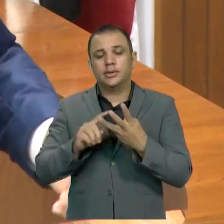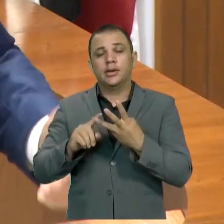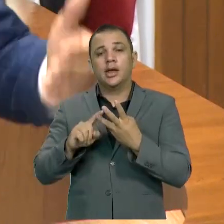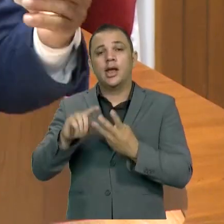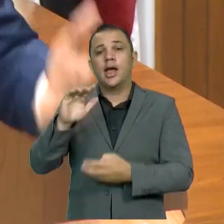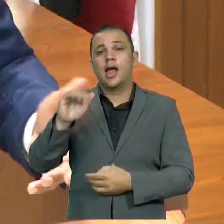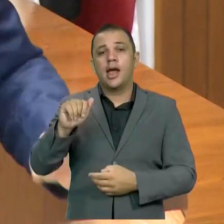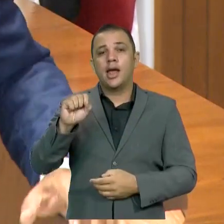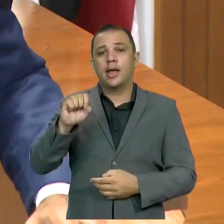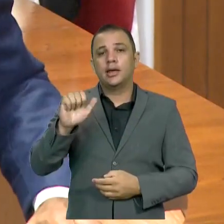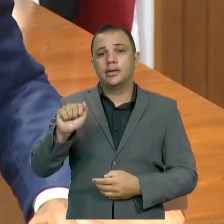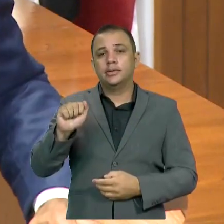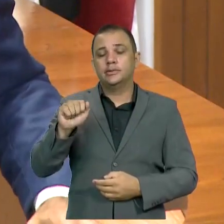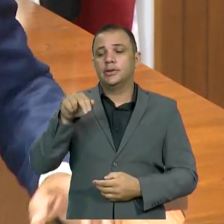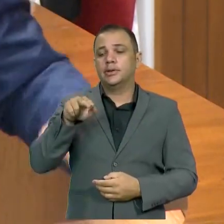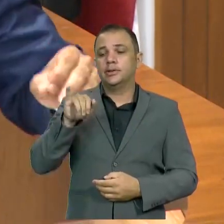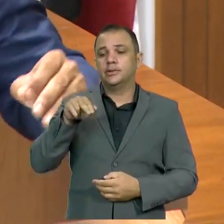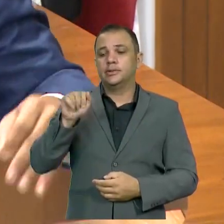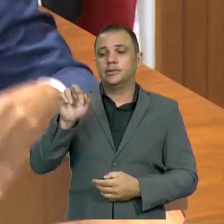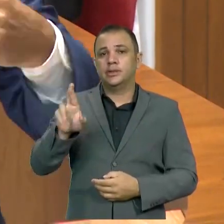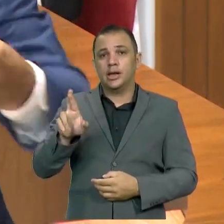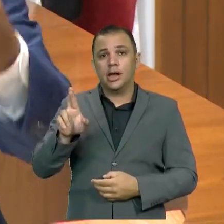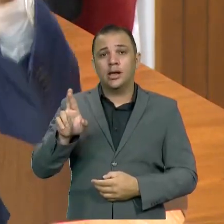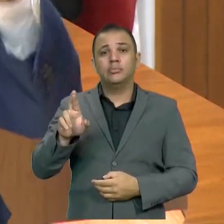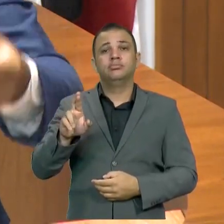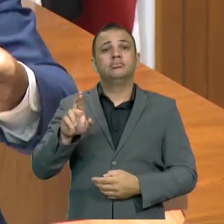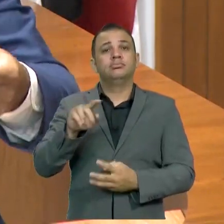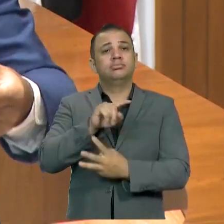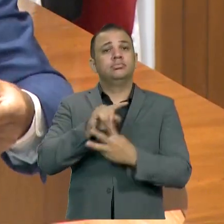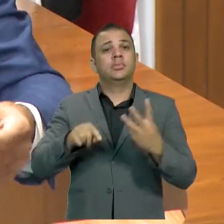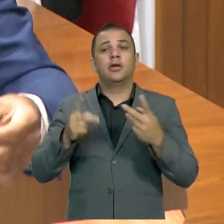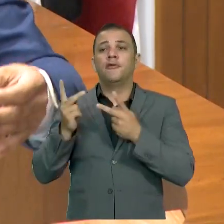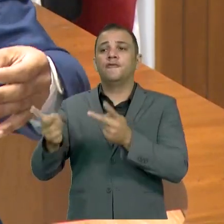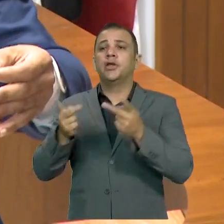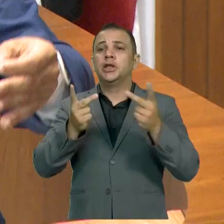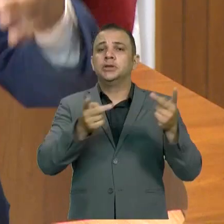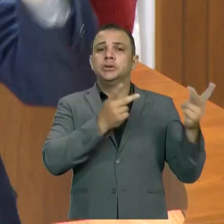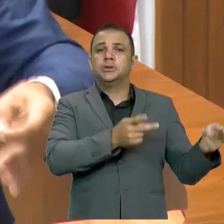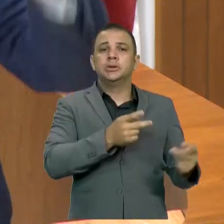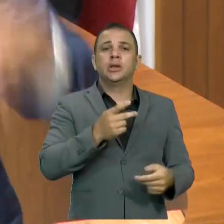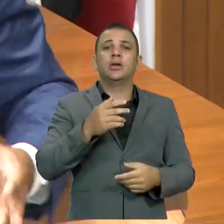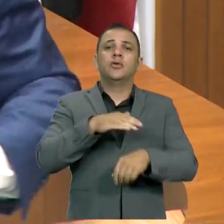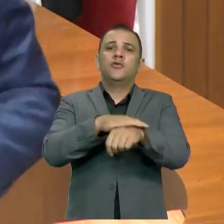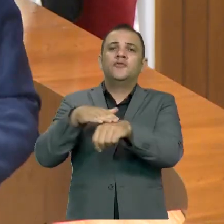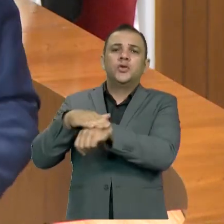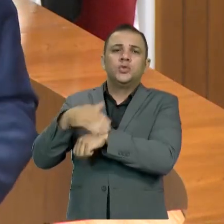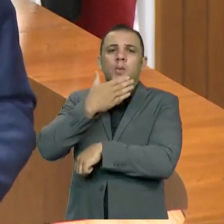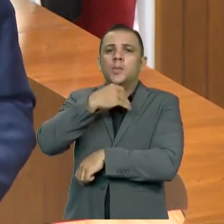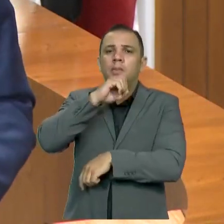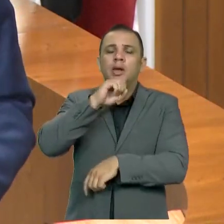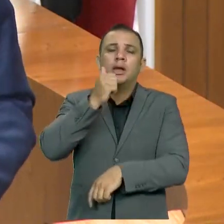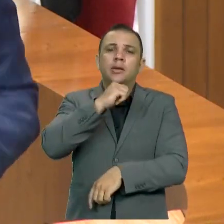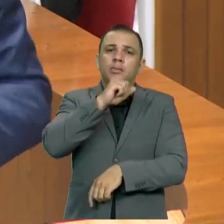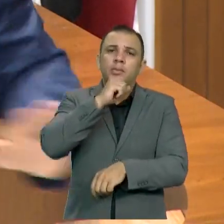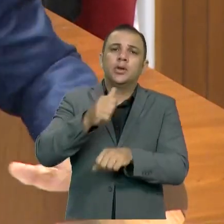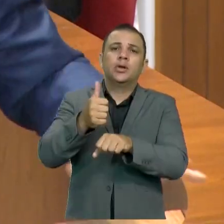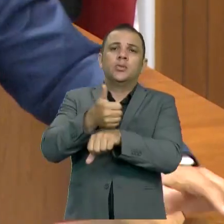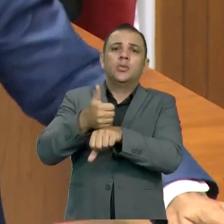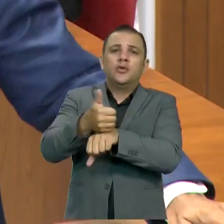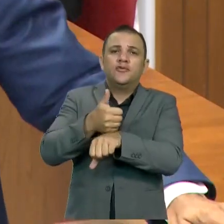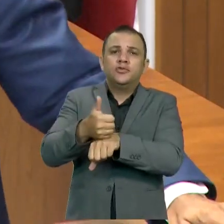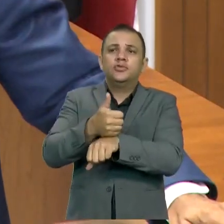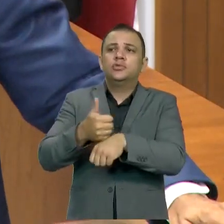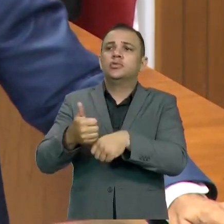com os pais, com os profissionais. Já se passaram mais de 30 dias e nada foi feito. Não